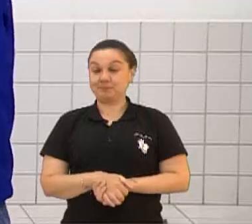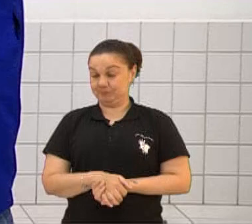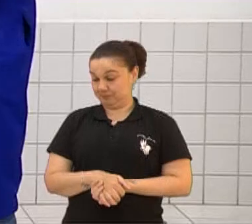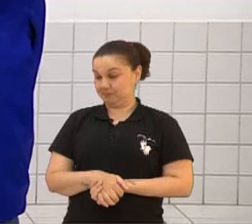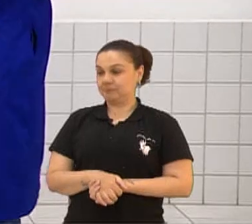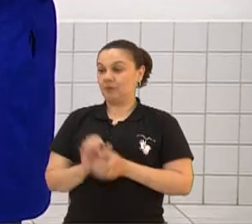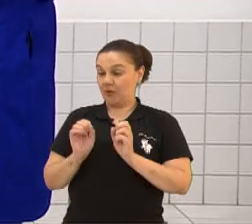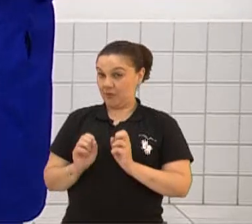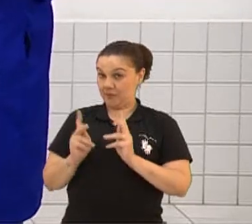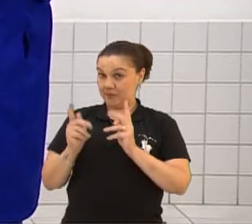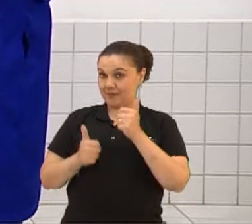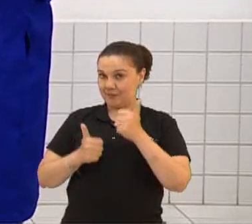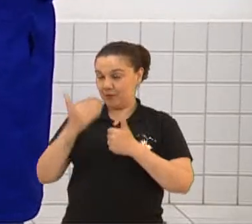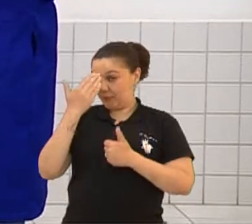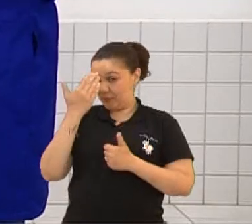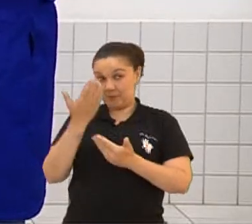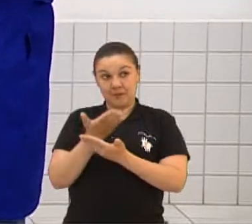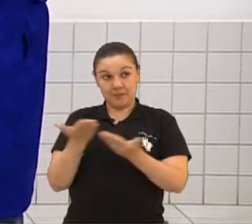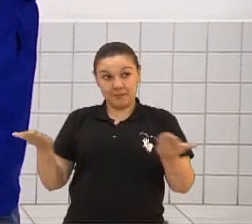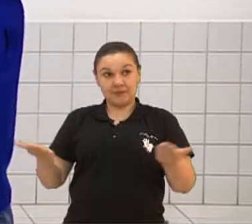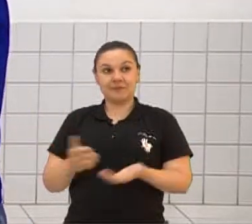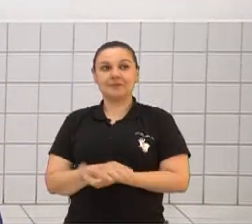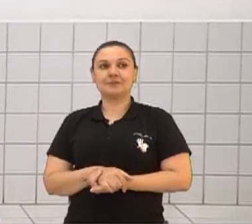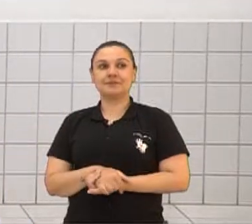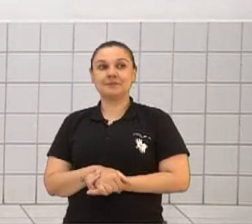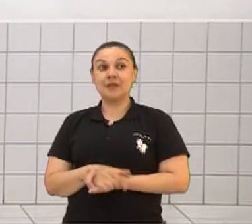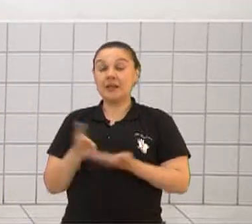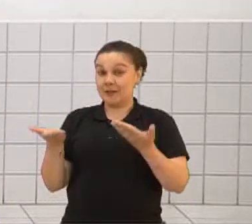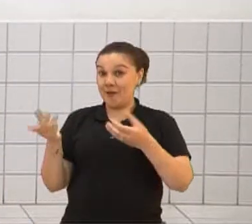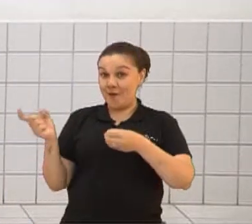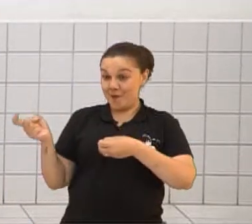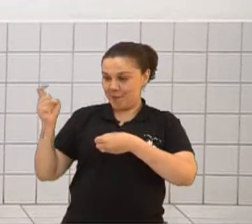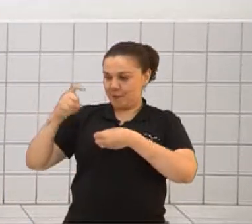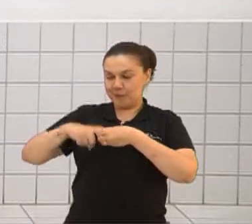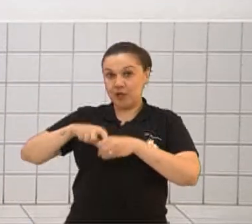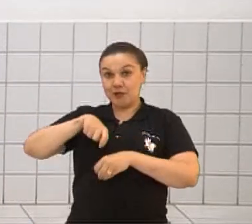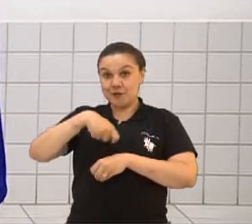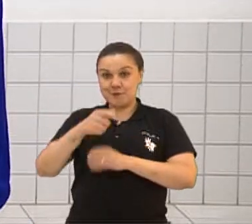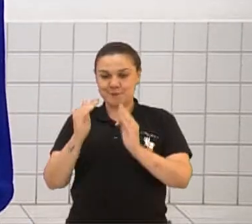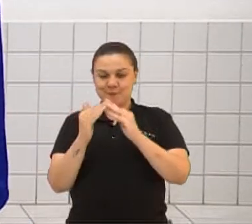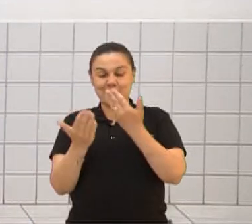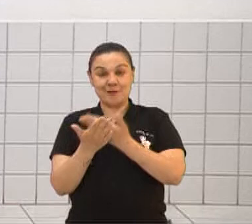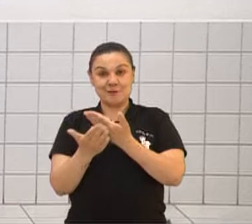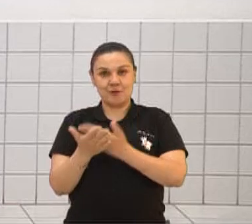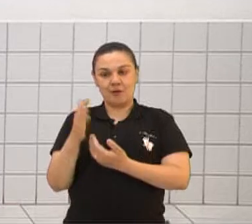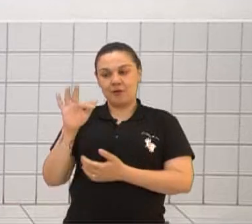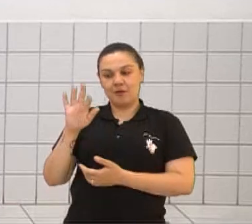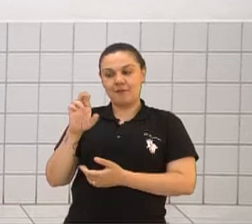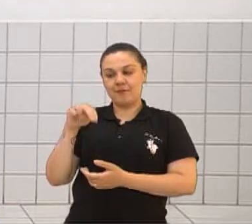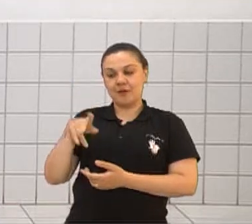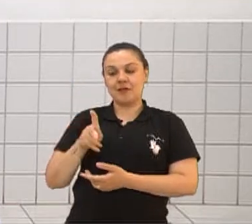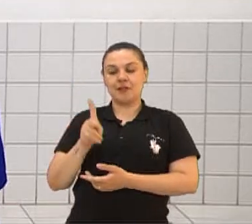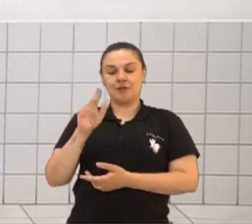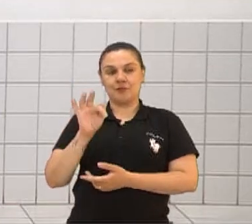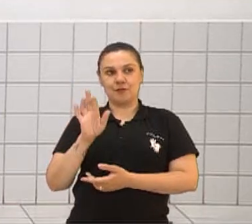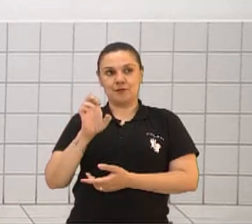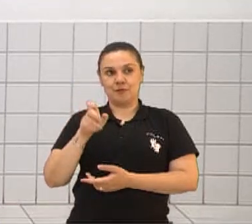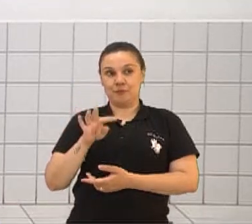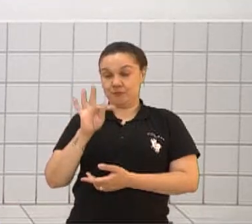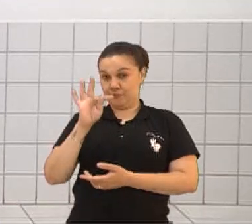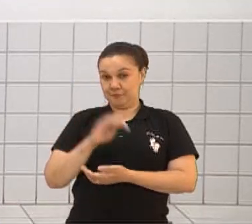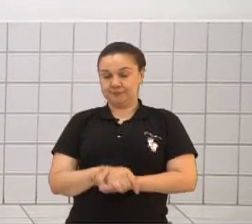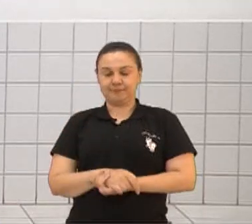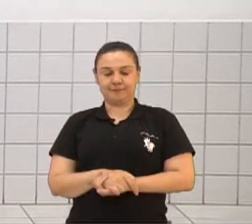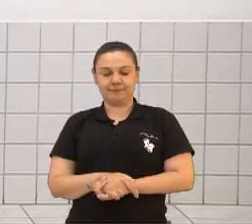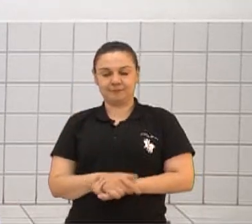tá? Ok? Obrigado por vocês terem participado com a gente aqui. Vamos continuar agora aqui falando um pouquinho sobre a Escola de Frankfurt. Vamos falar